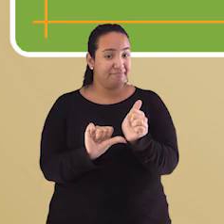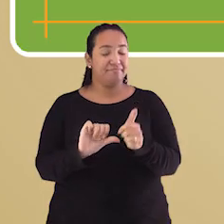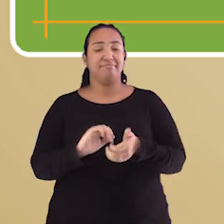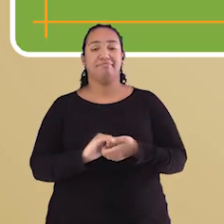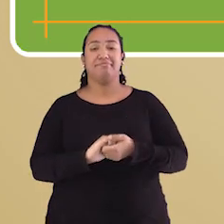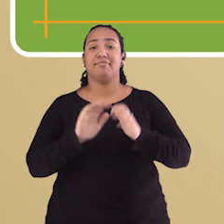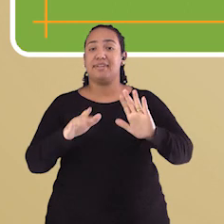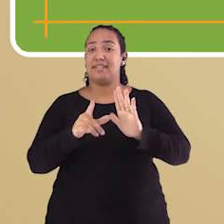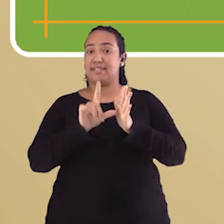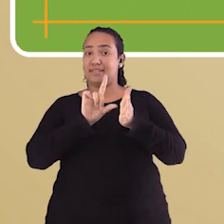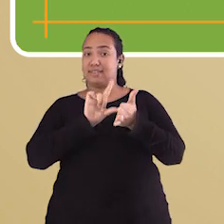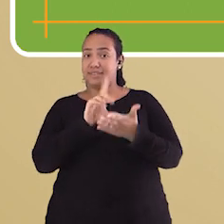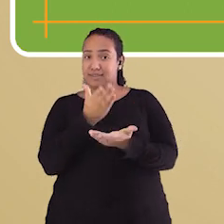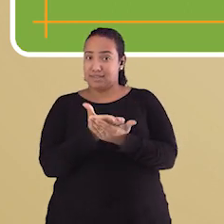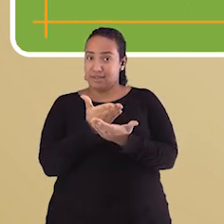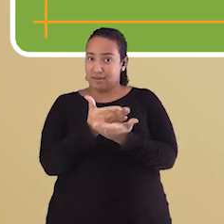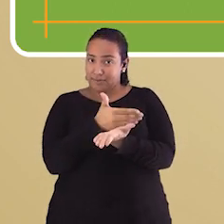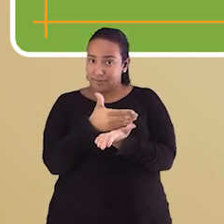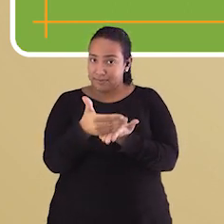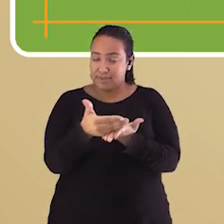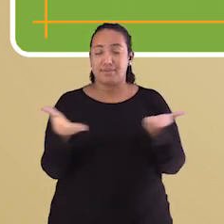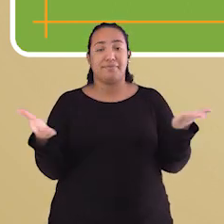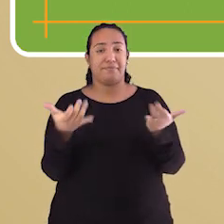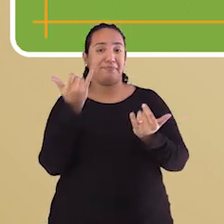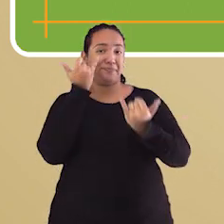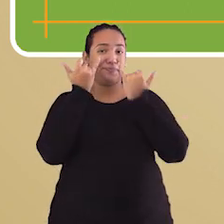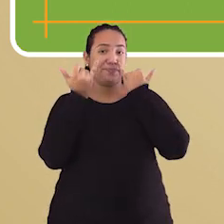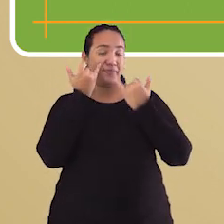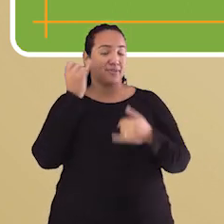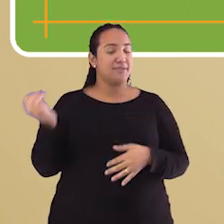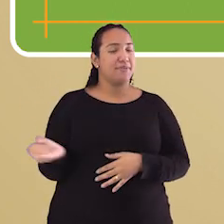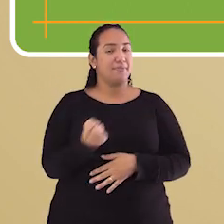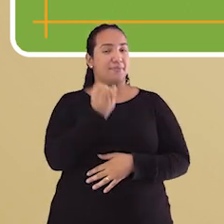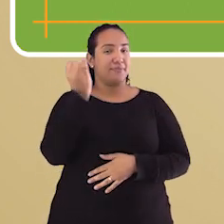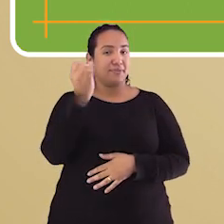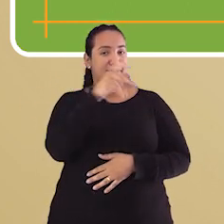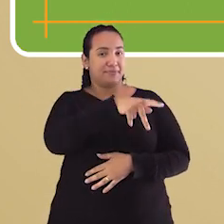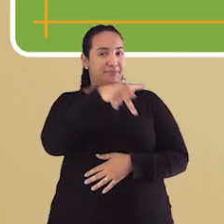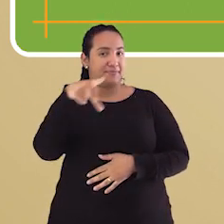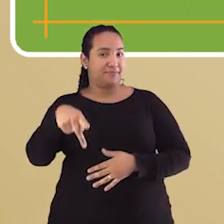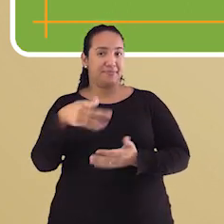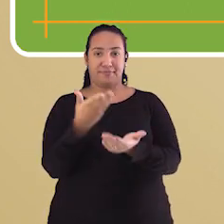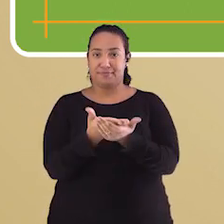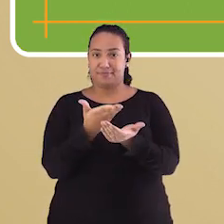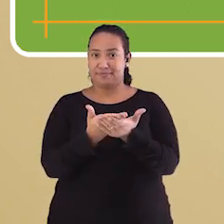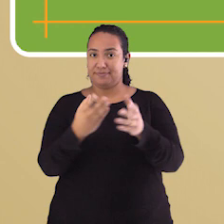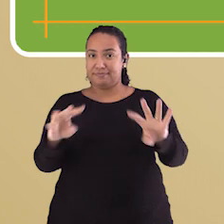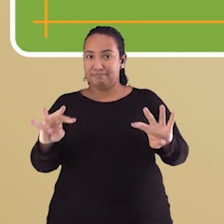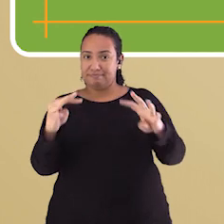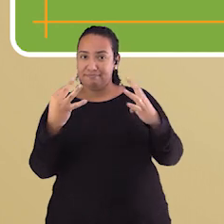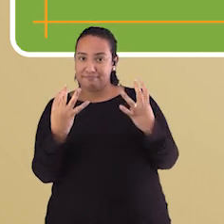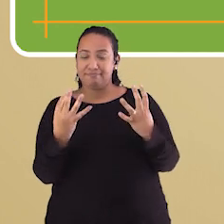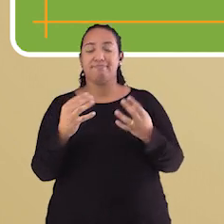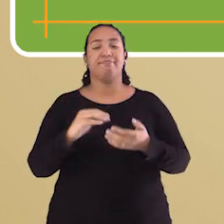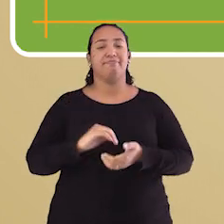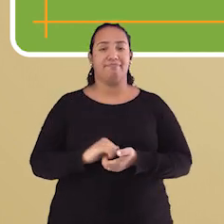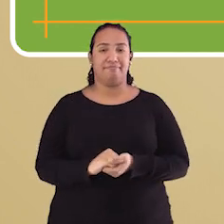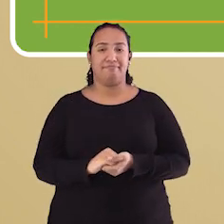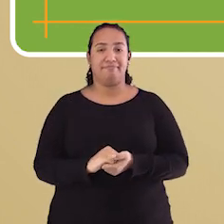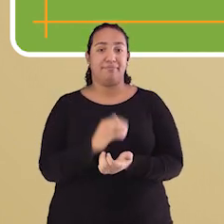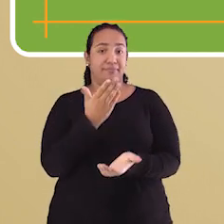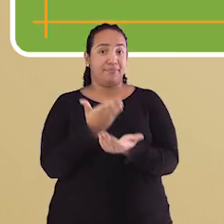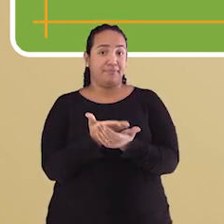transformações. Antes de começar a aula, algumas informações são importantes para os professores que estiverem nos